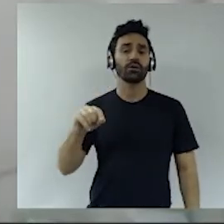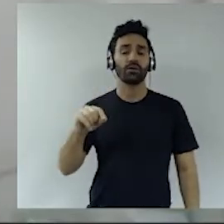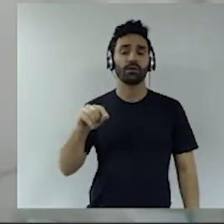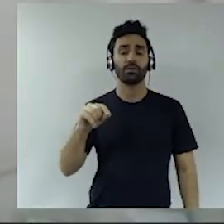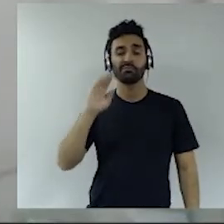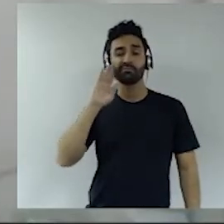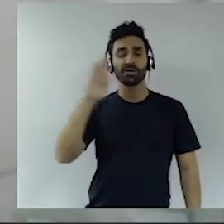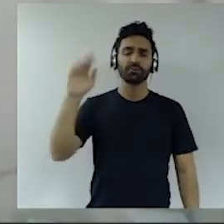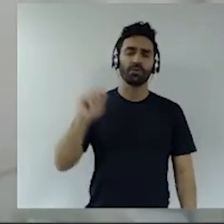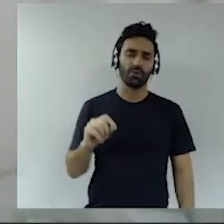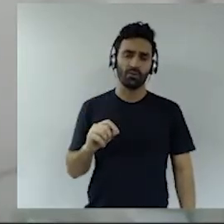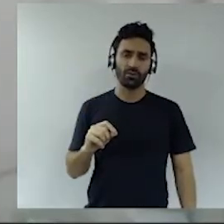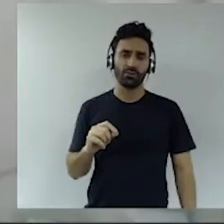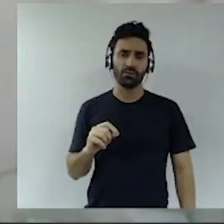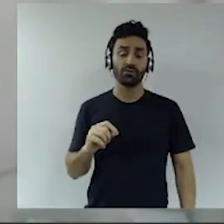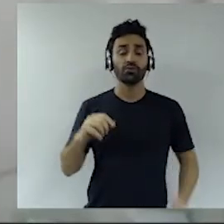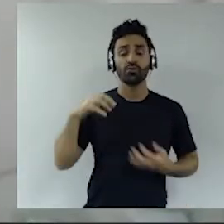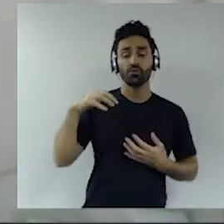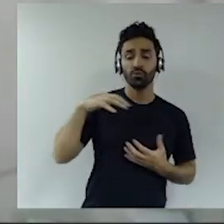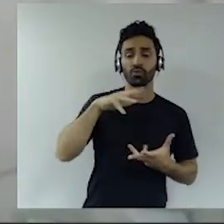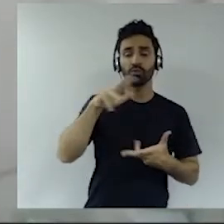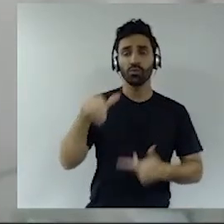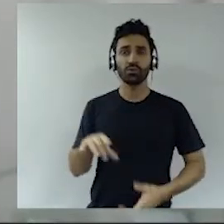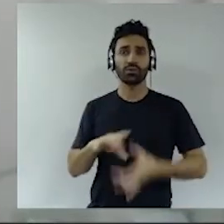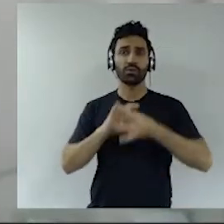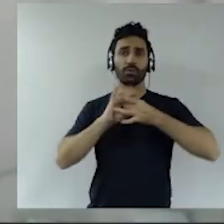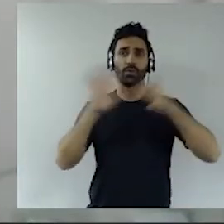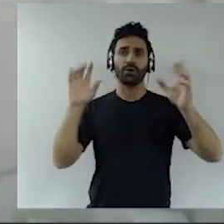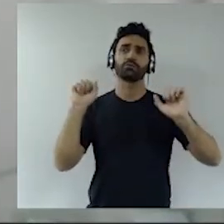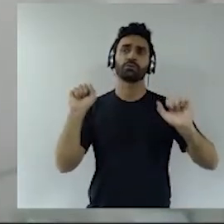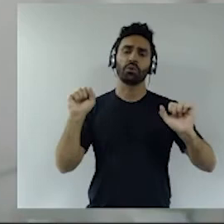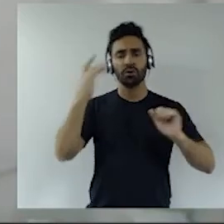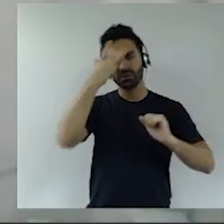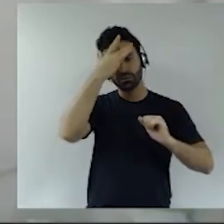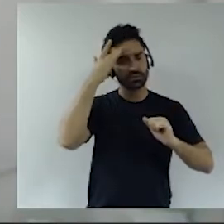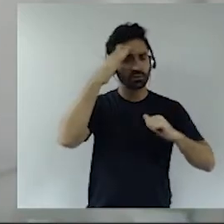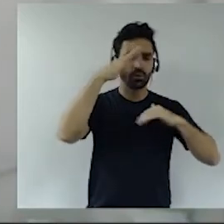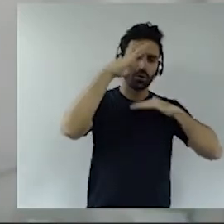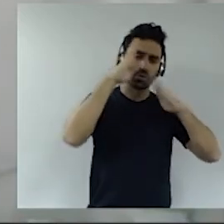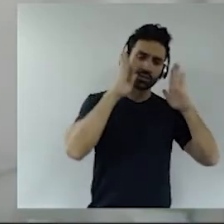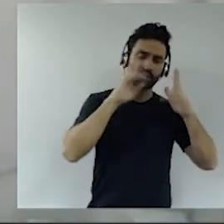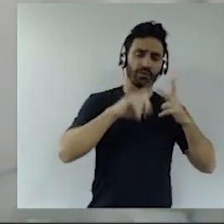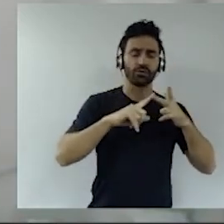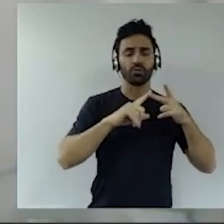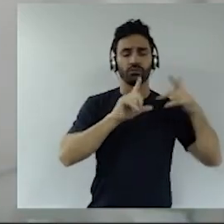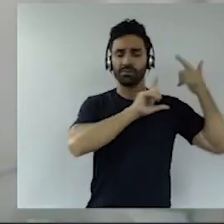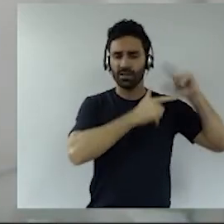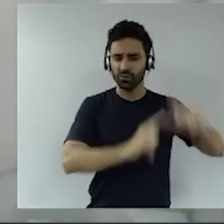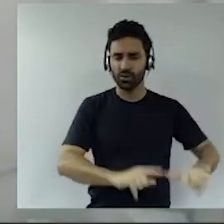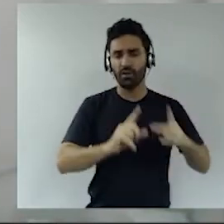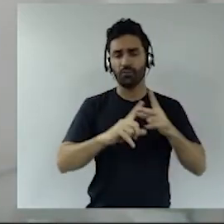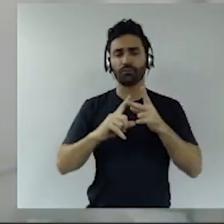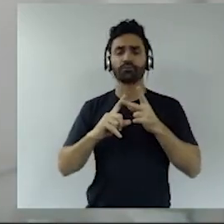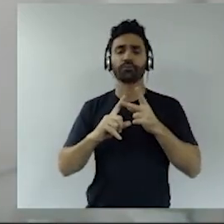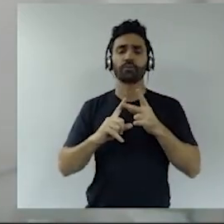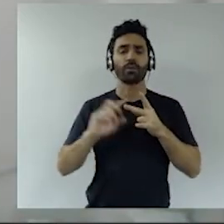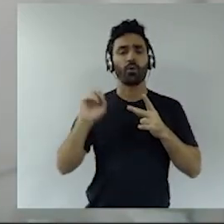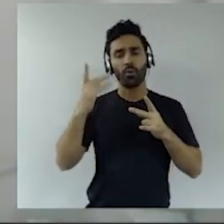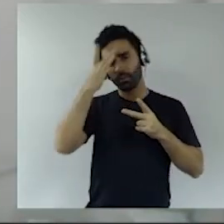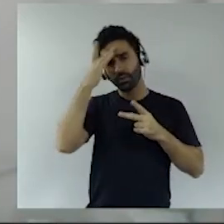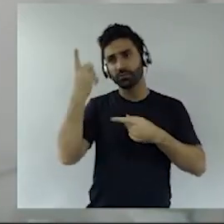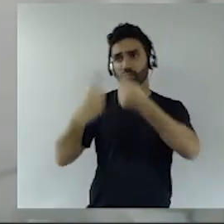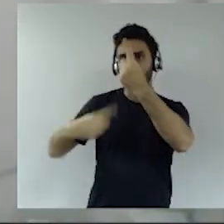seja, no mundo democrático tem lugar para conservadores, para progressistas, para todas